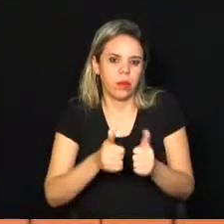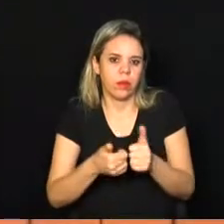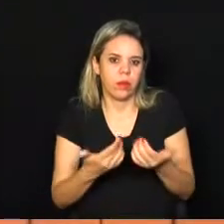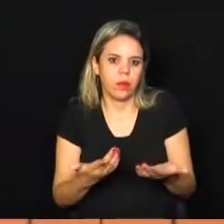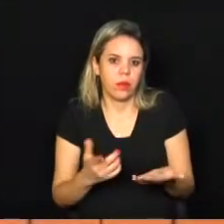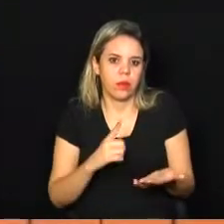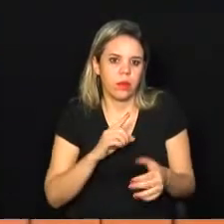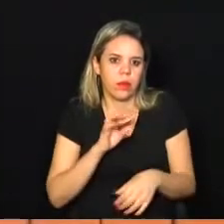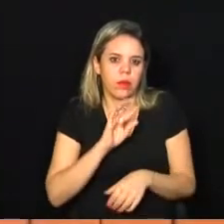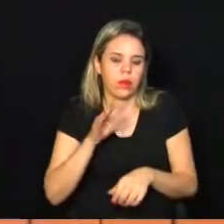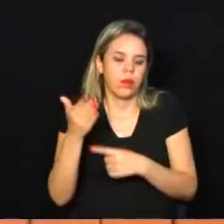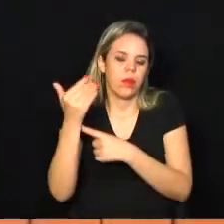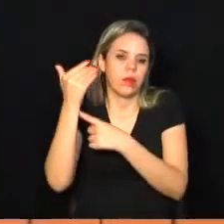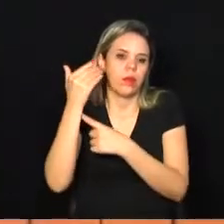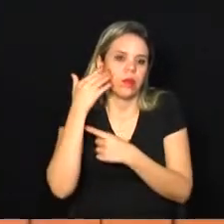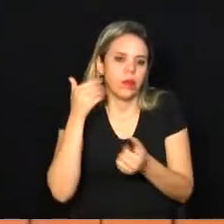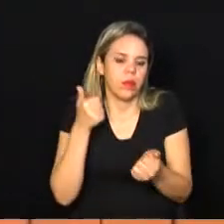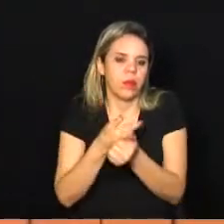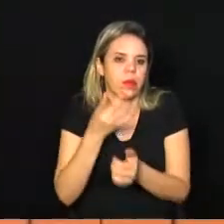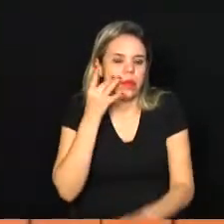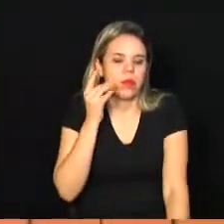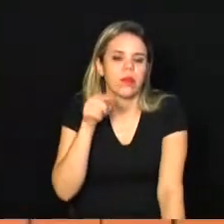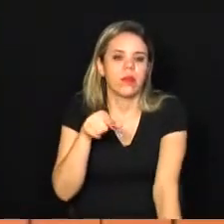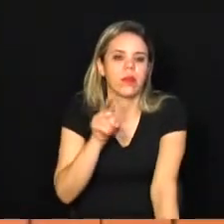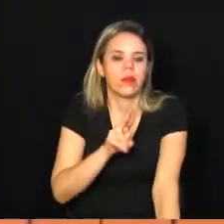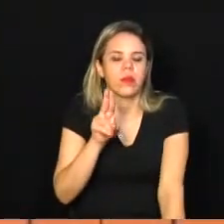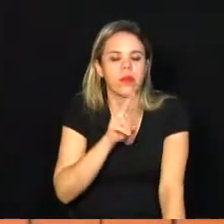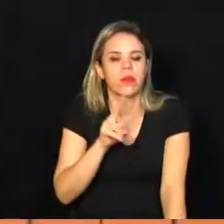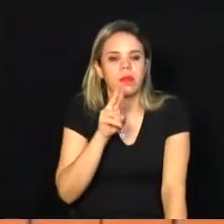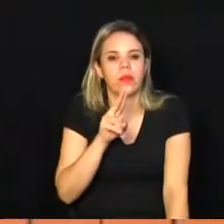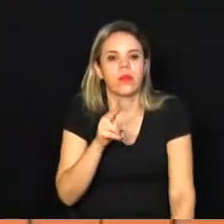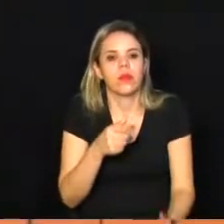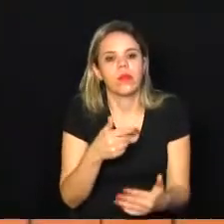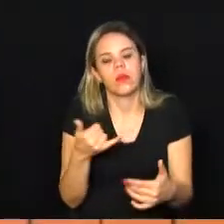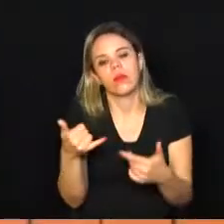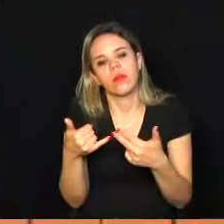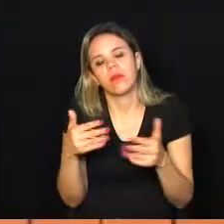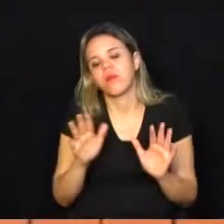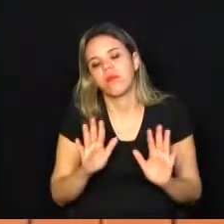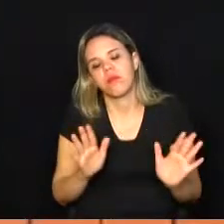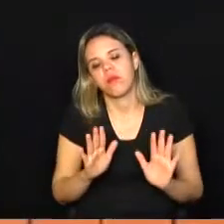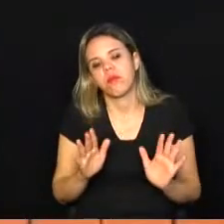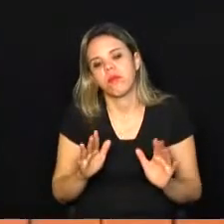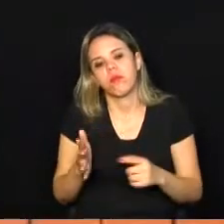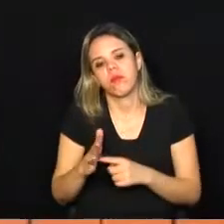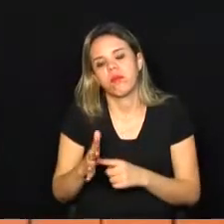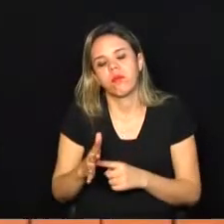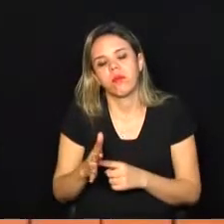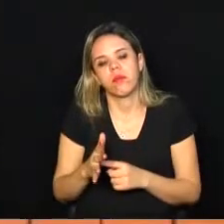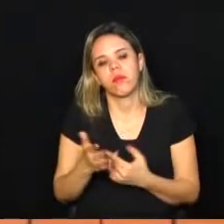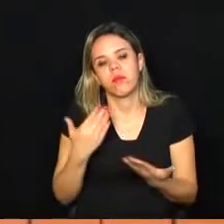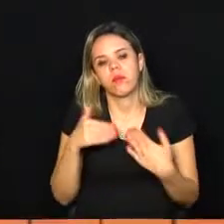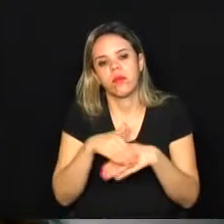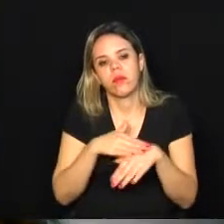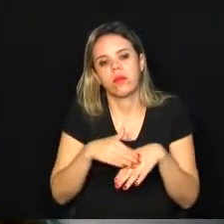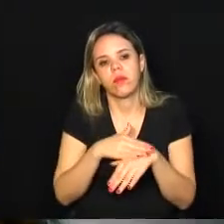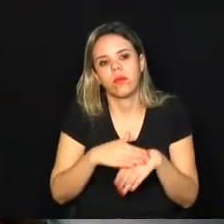a tecnologia está presente? Você utiliza algum aparelho ou é mais na base da